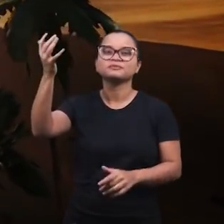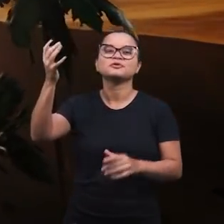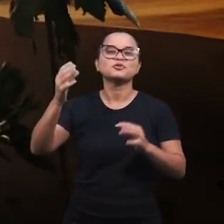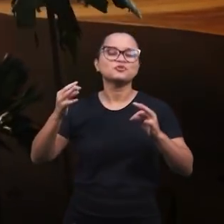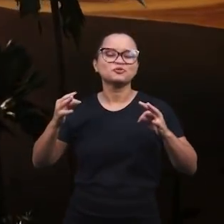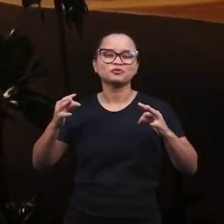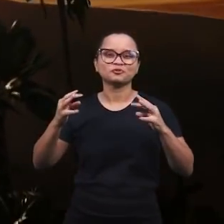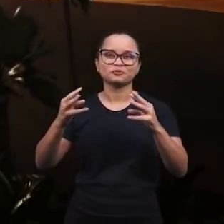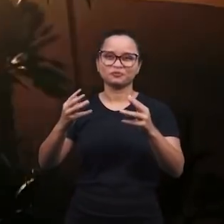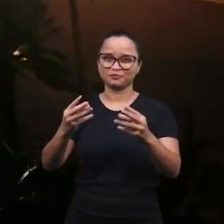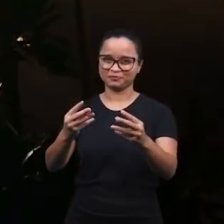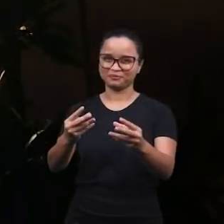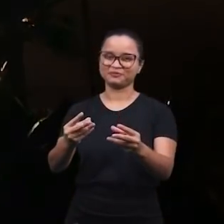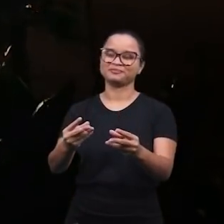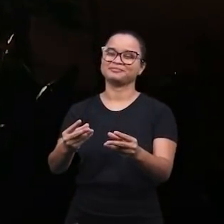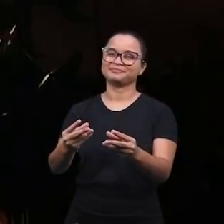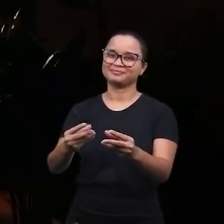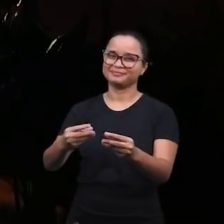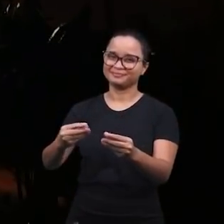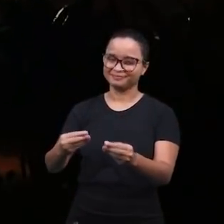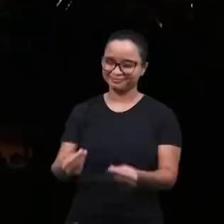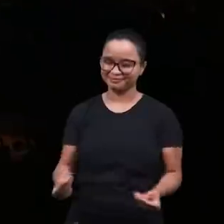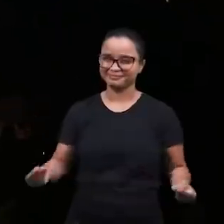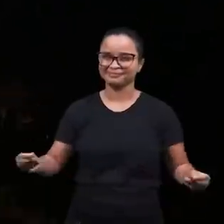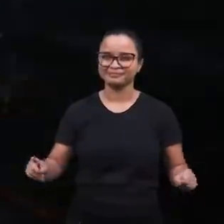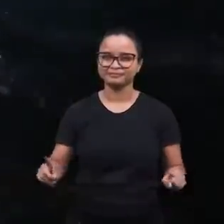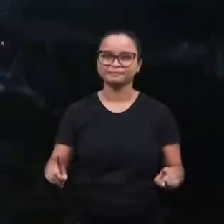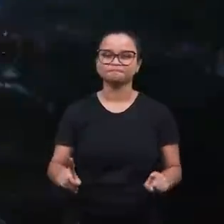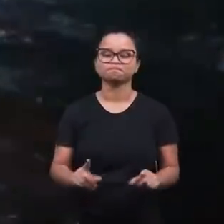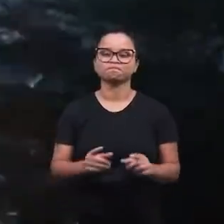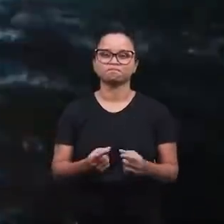revelada em Jesus.